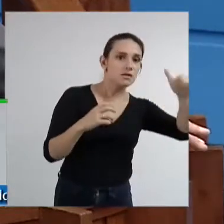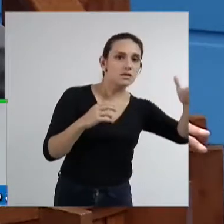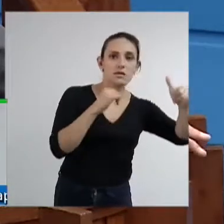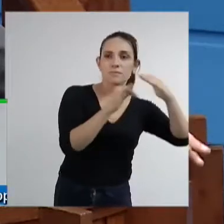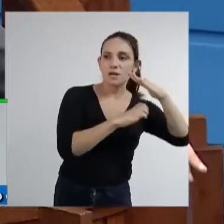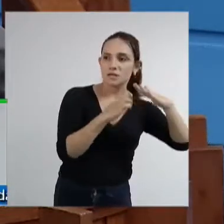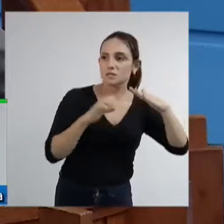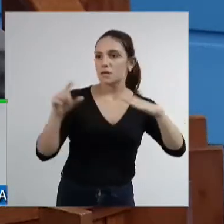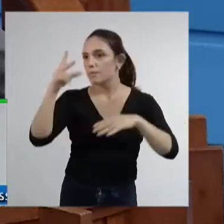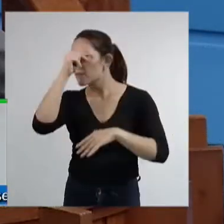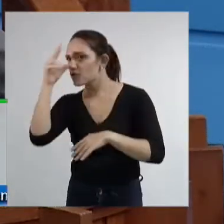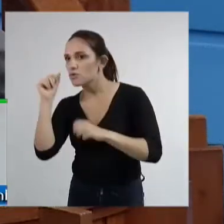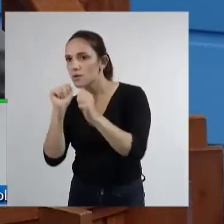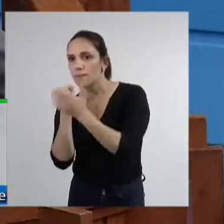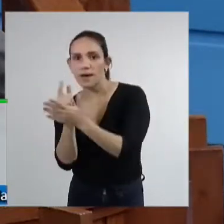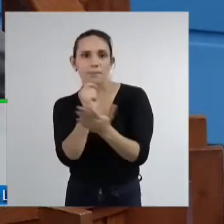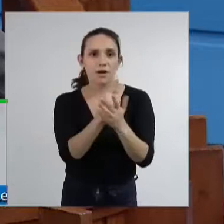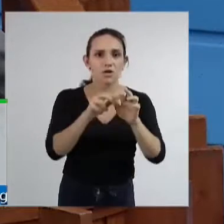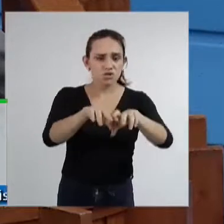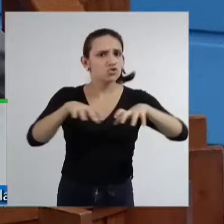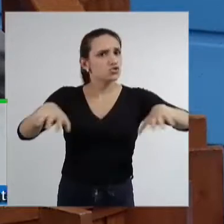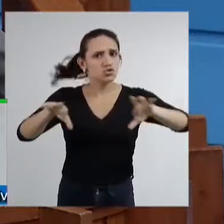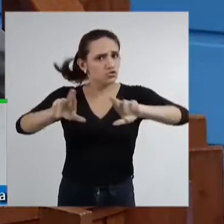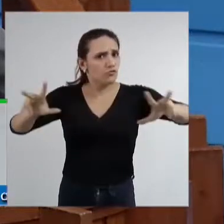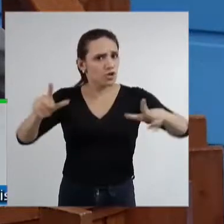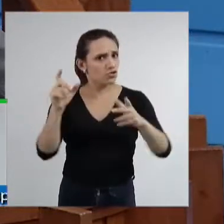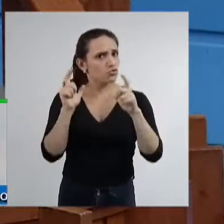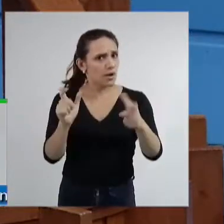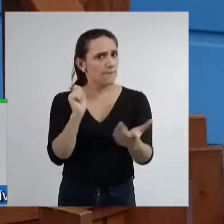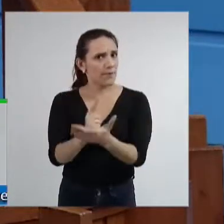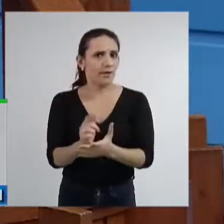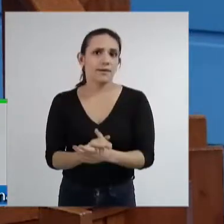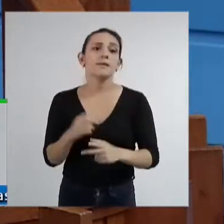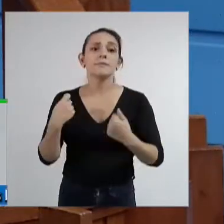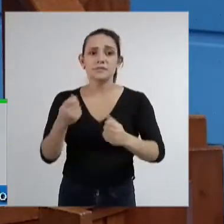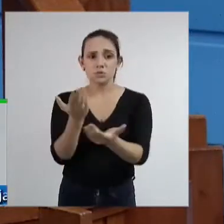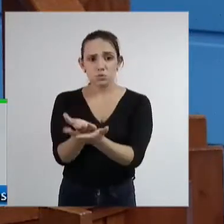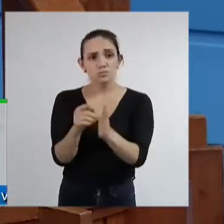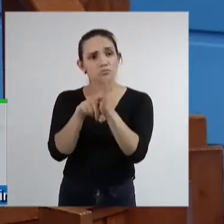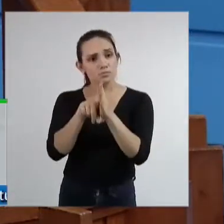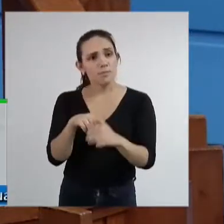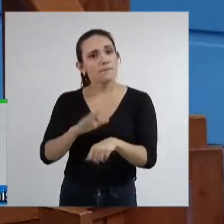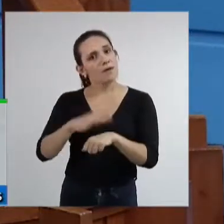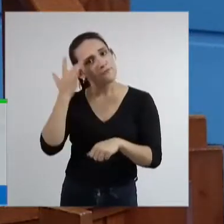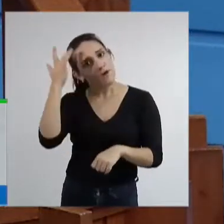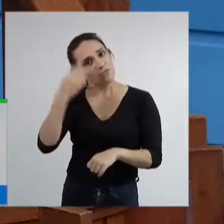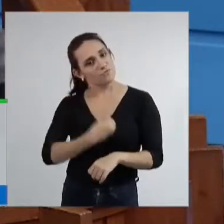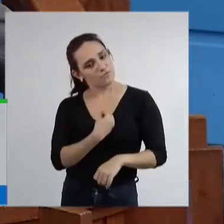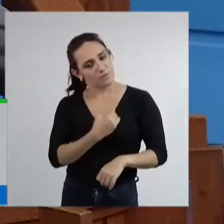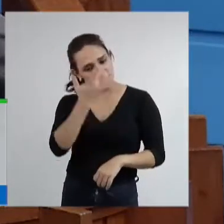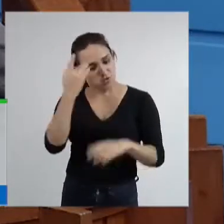Então, questões que devem ser estudadas para que facilitem a vida do cidadão.